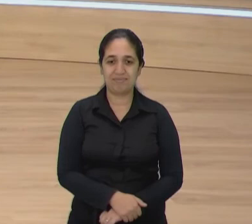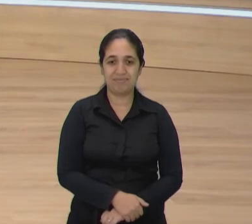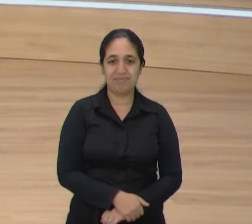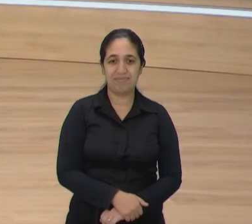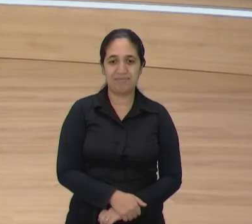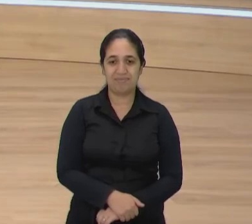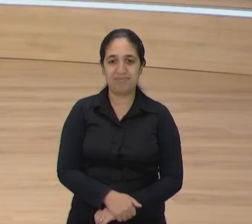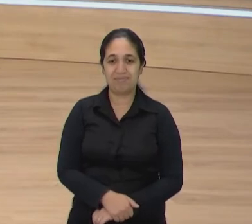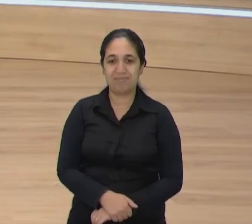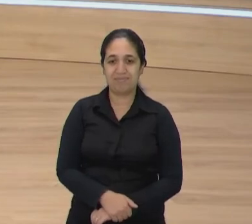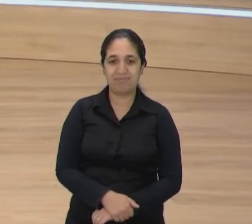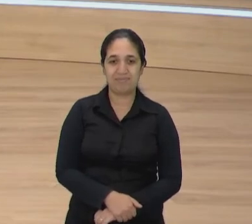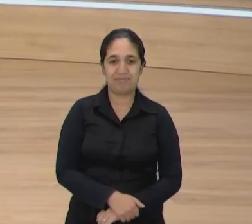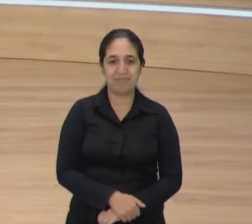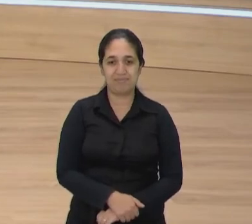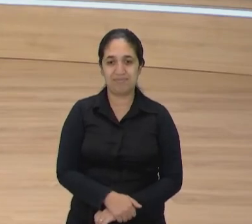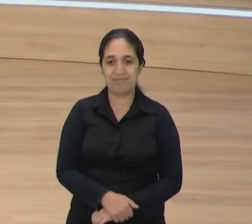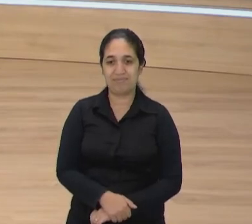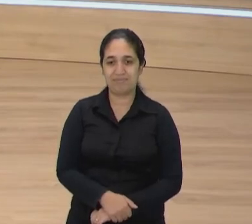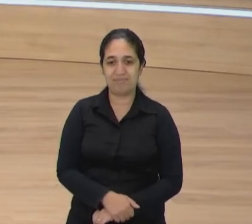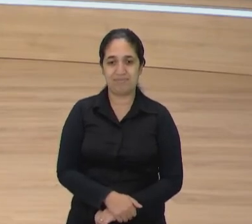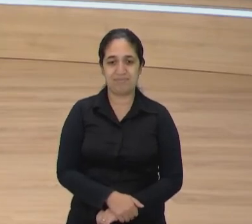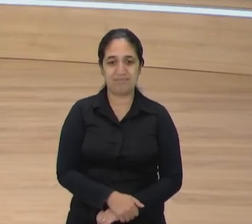Mais um. E agora é o momento.